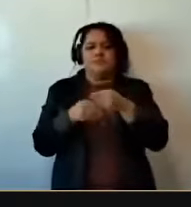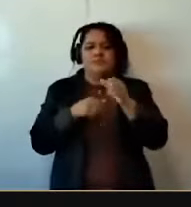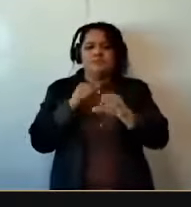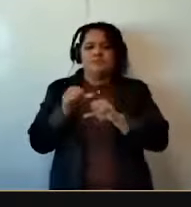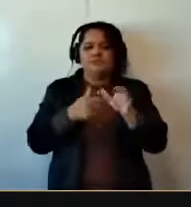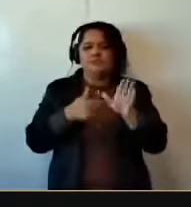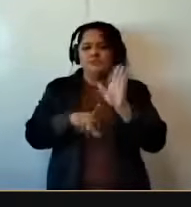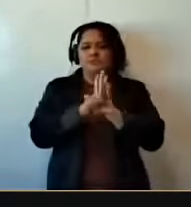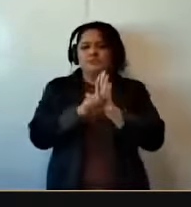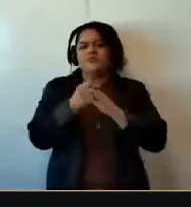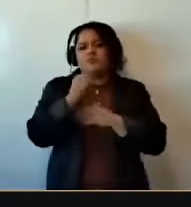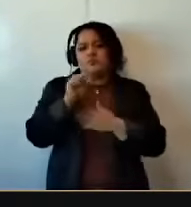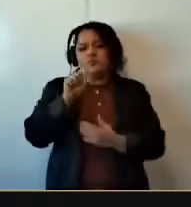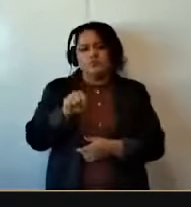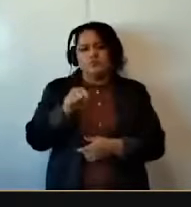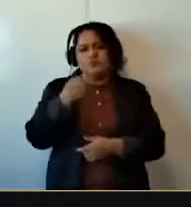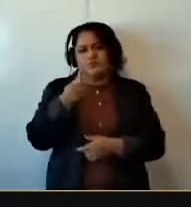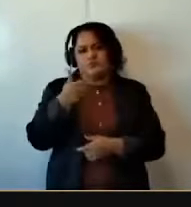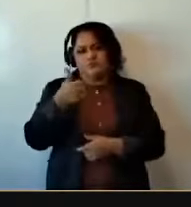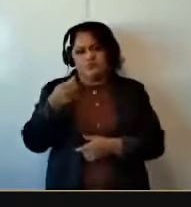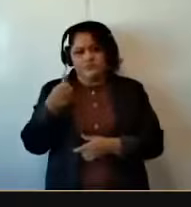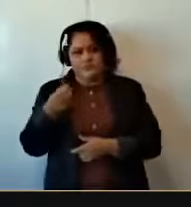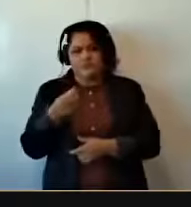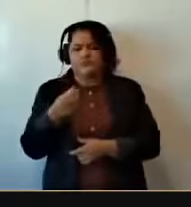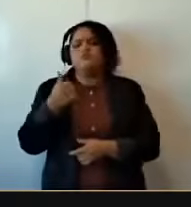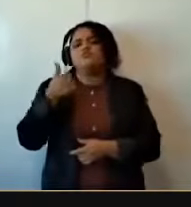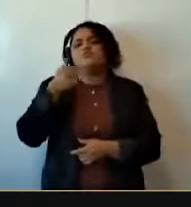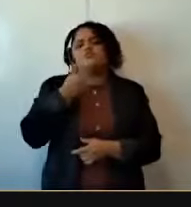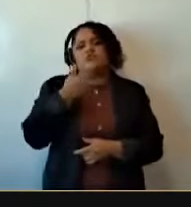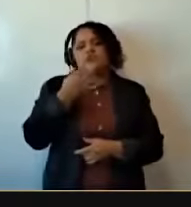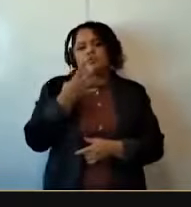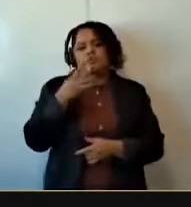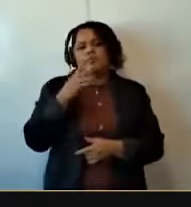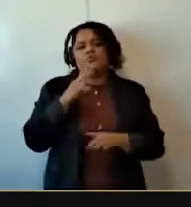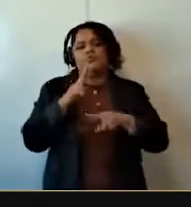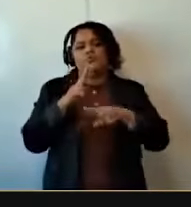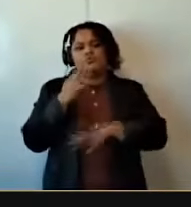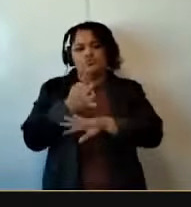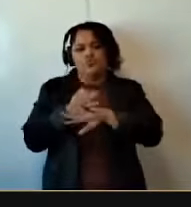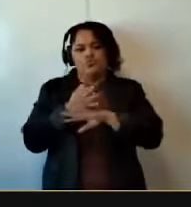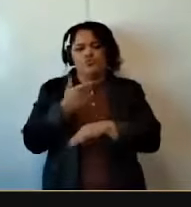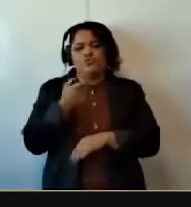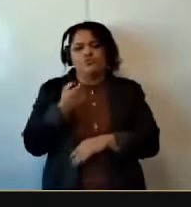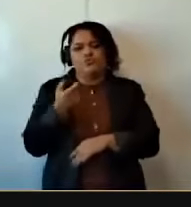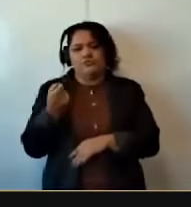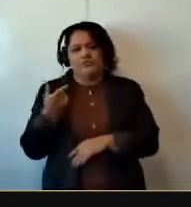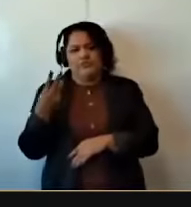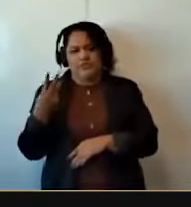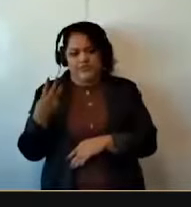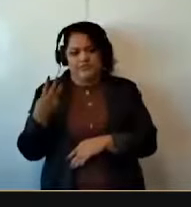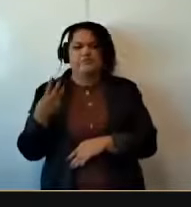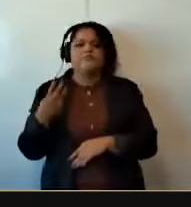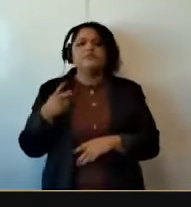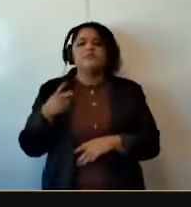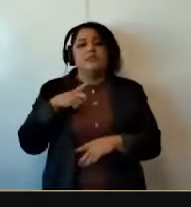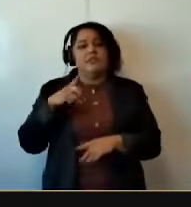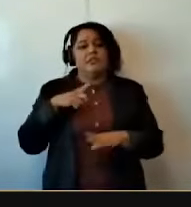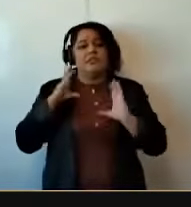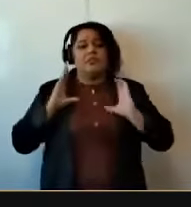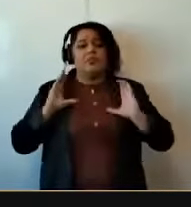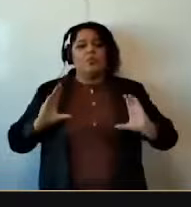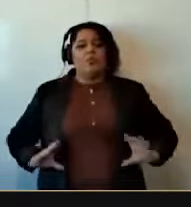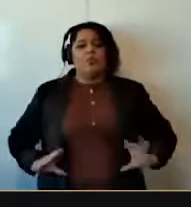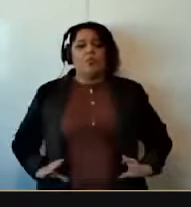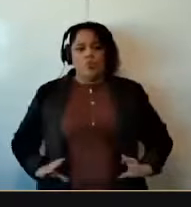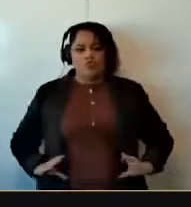8.616, de 14 de julho de 2003, que contém o Código de Posturas do município de